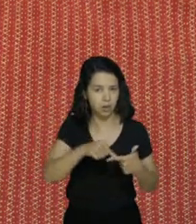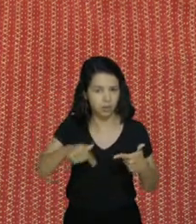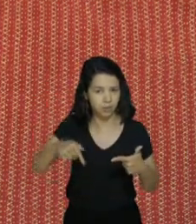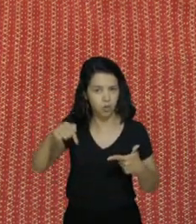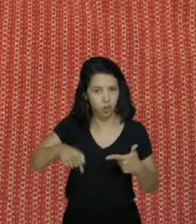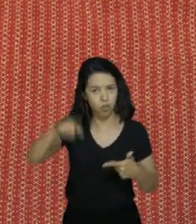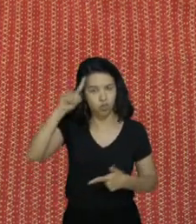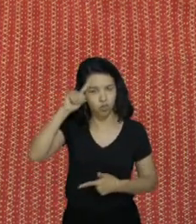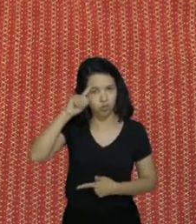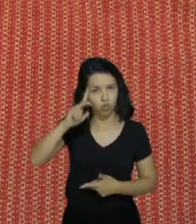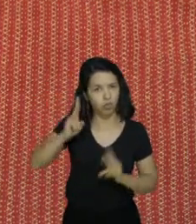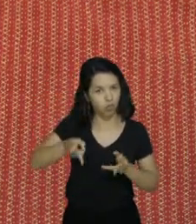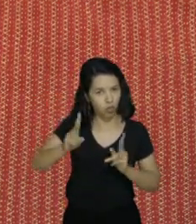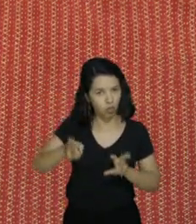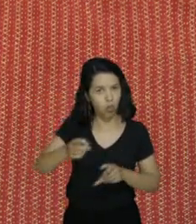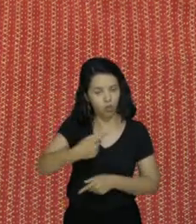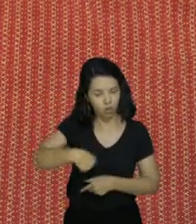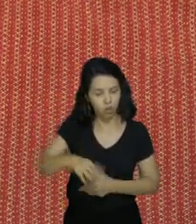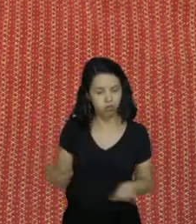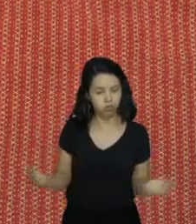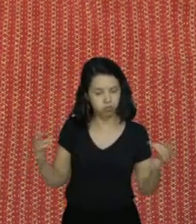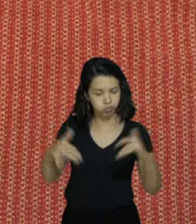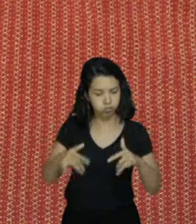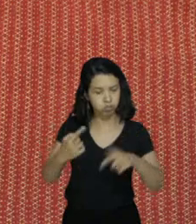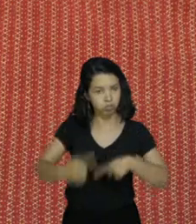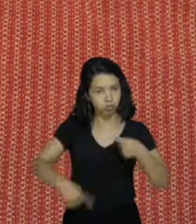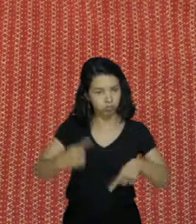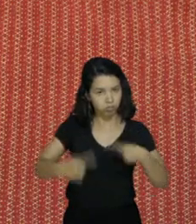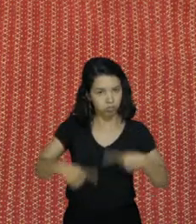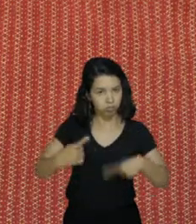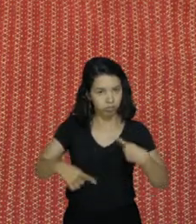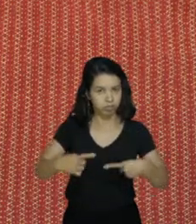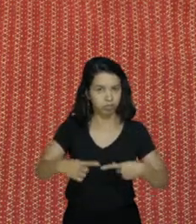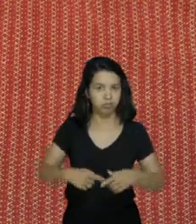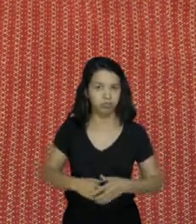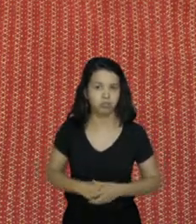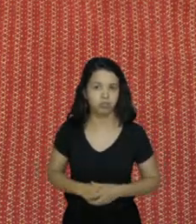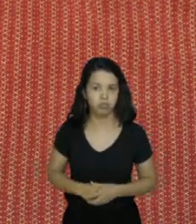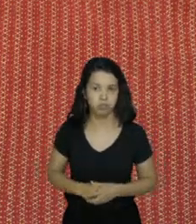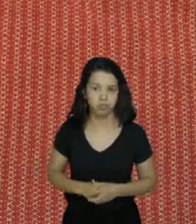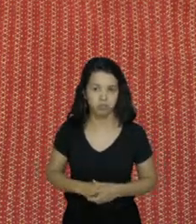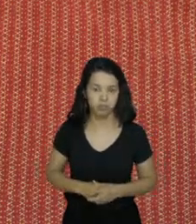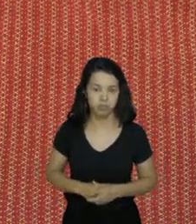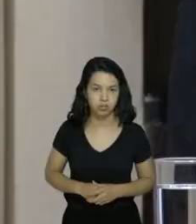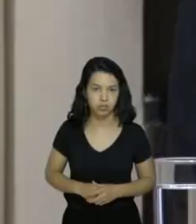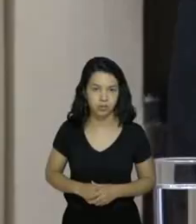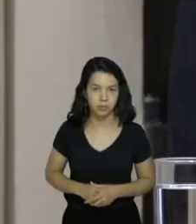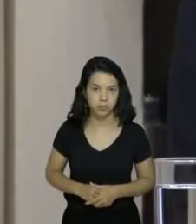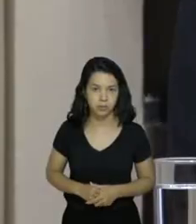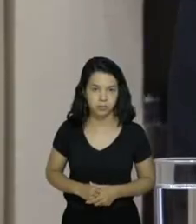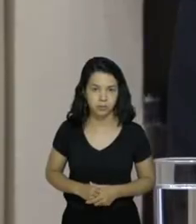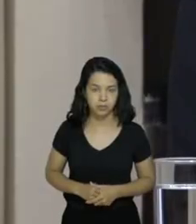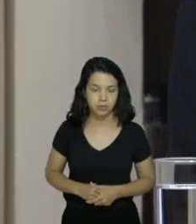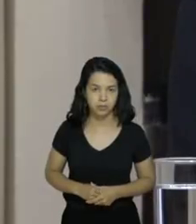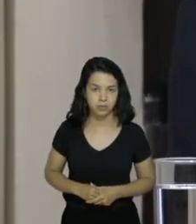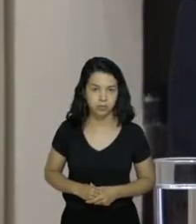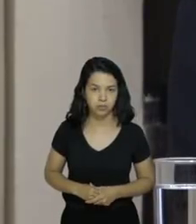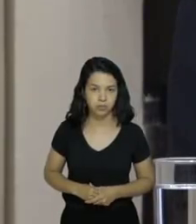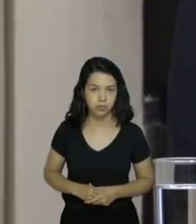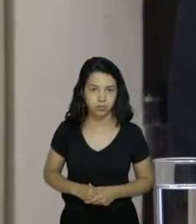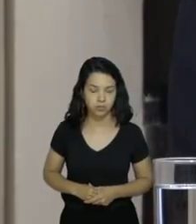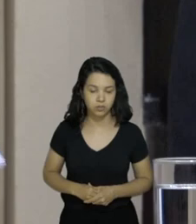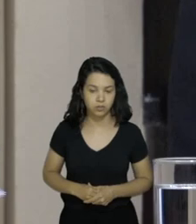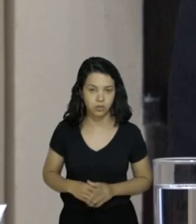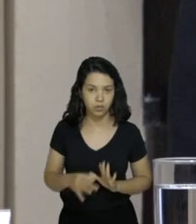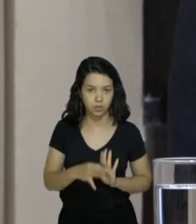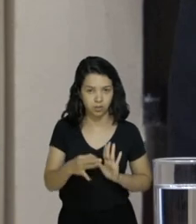possamos poder estar aqui debatendo e discutindo essa mensagem de veto. Não havendo nenhuma objeção,